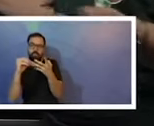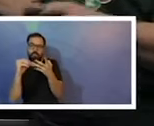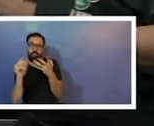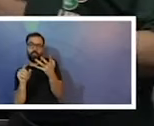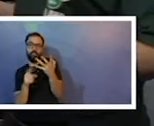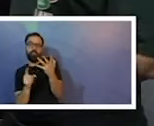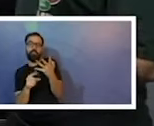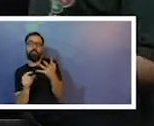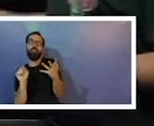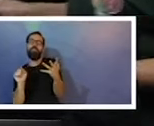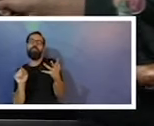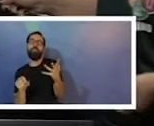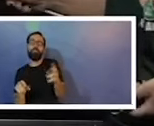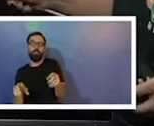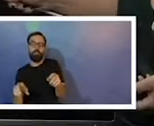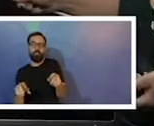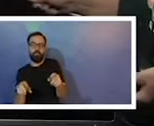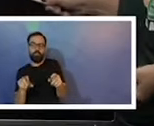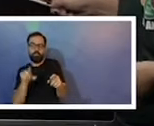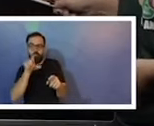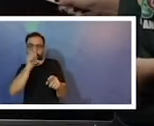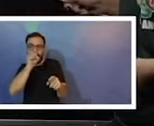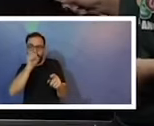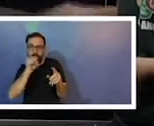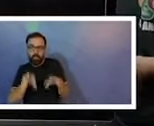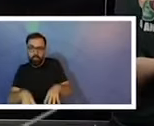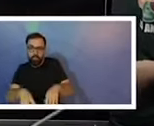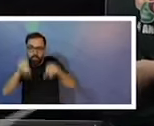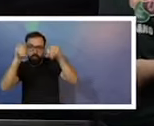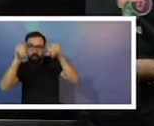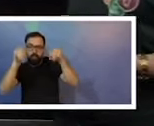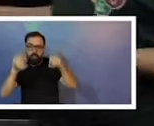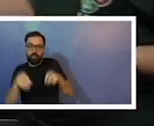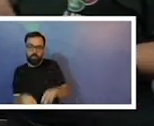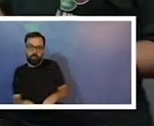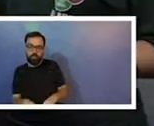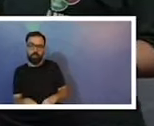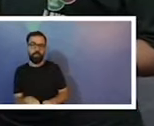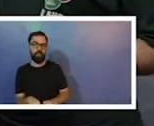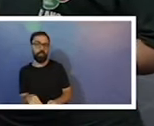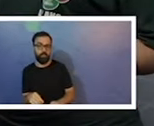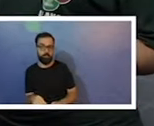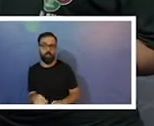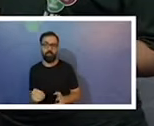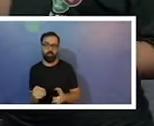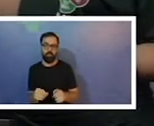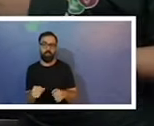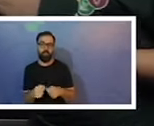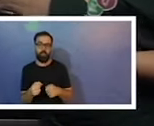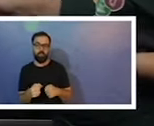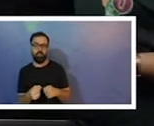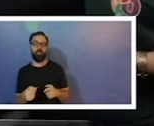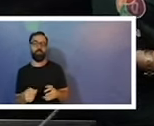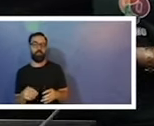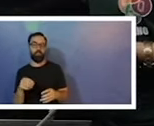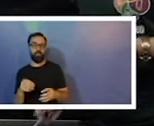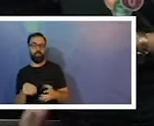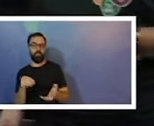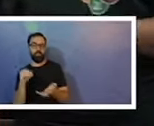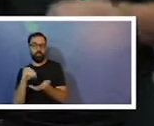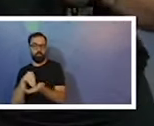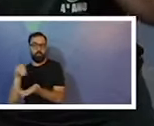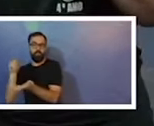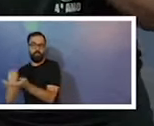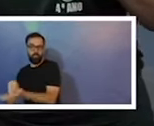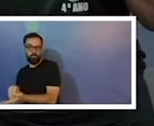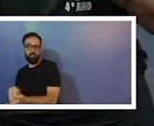dizer, o gavião come os pássaros. Então, refaça a cadeia alimentar que você construiu acima, acrescentando esses dois